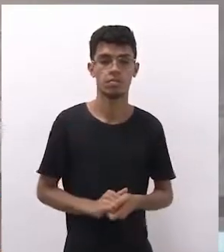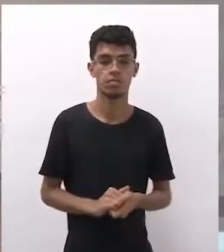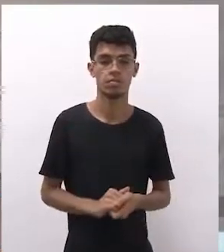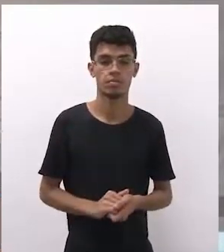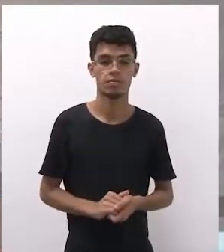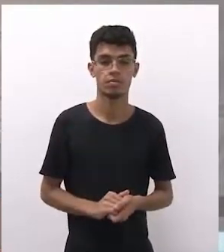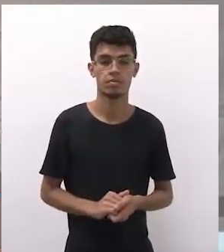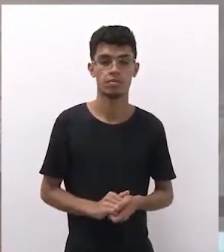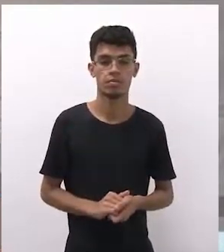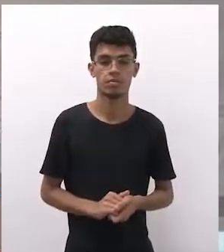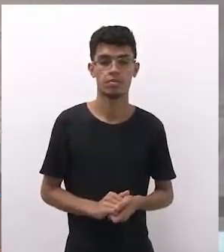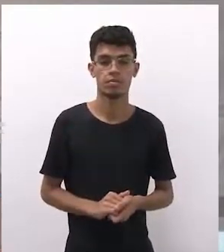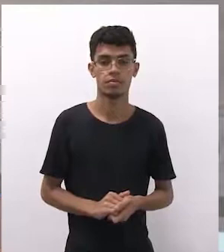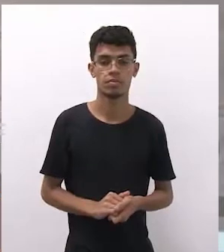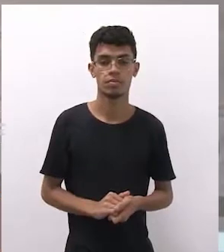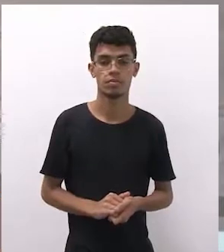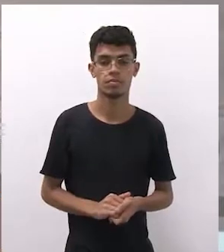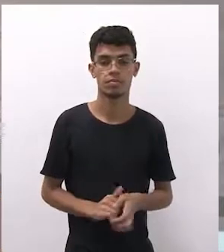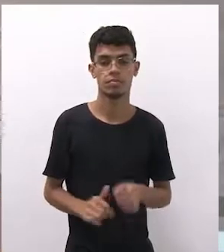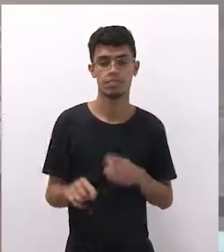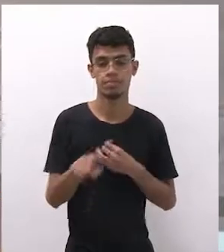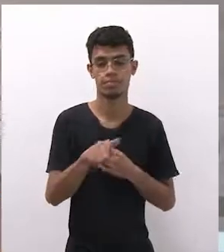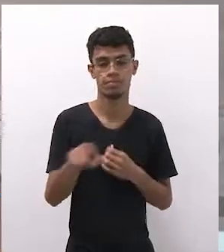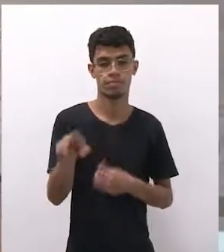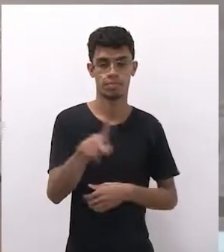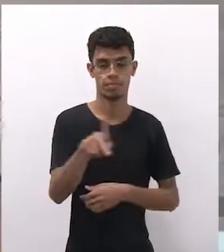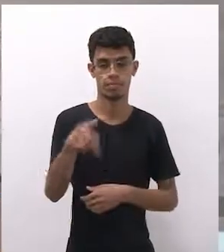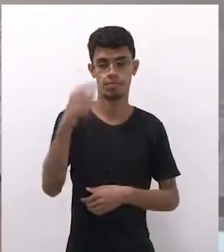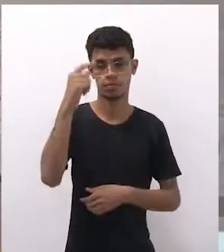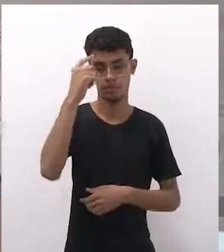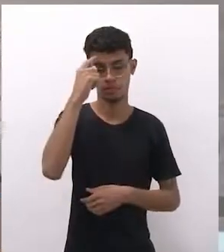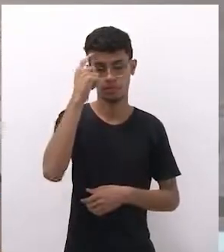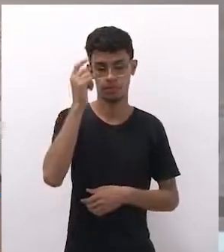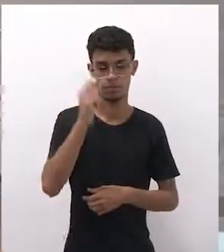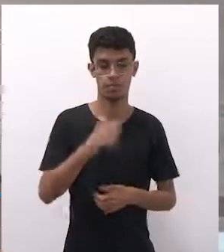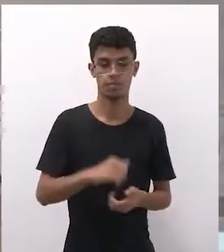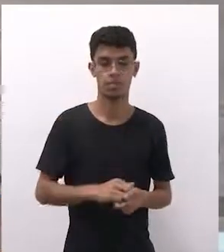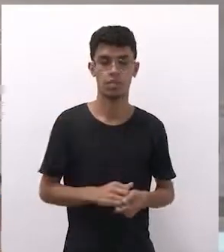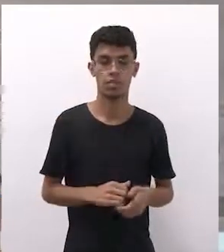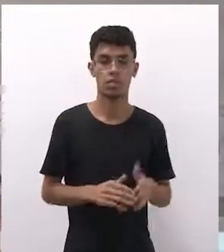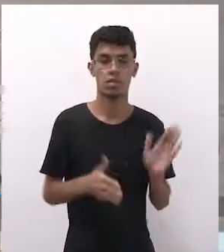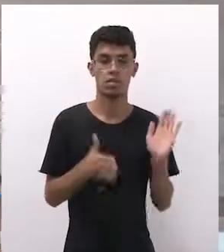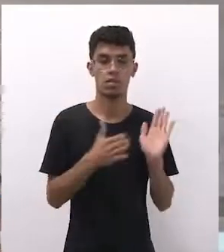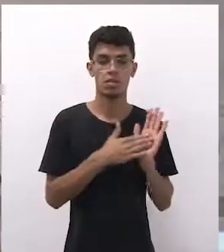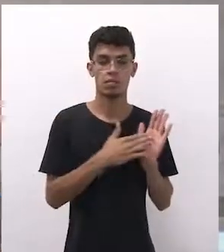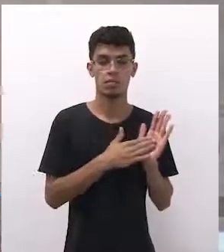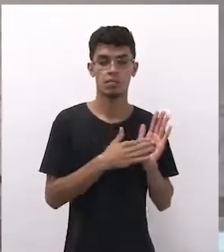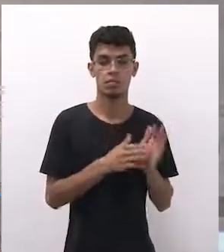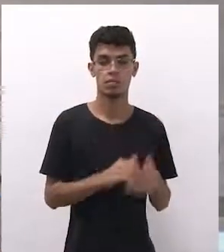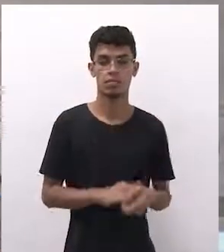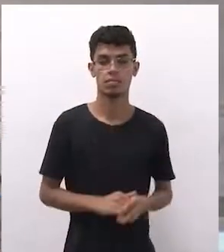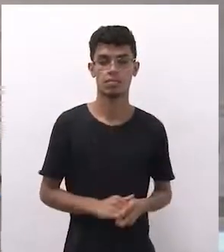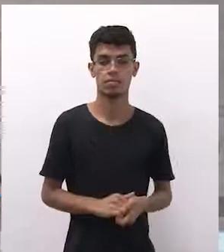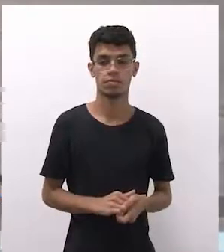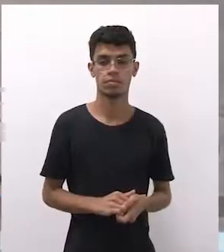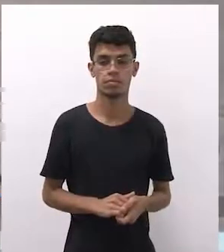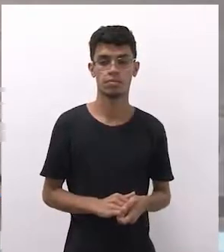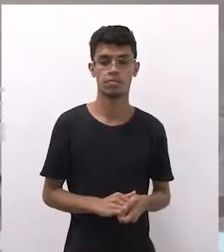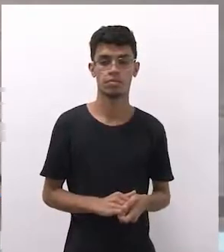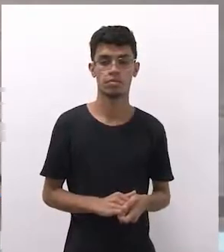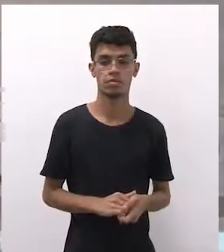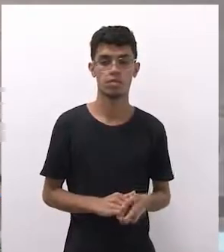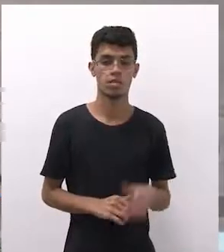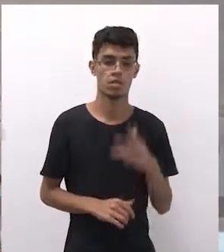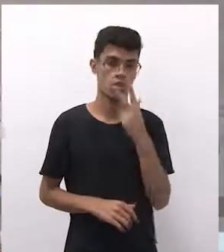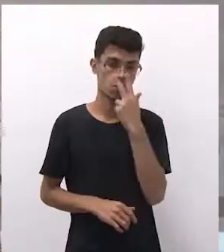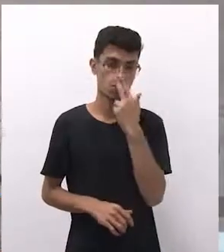E aí, pensando em vocês, professores, né? É difícil a gente eu propor para vocês, porque eu acho